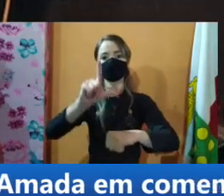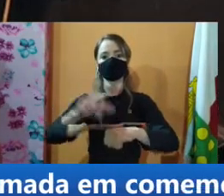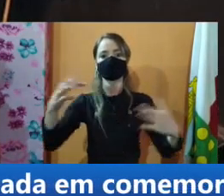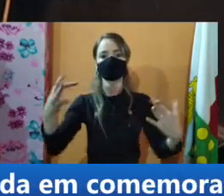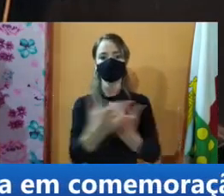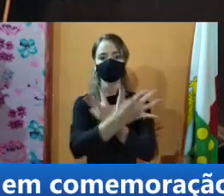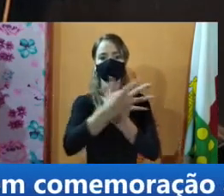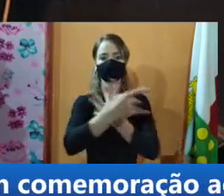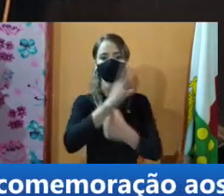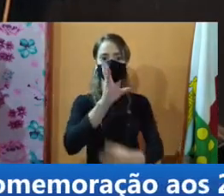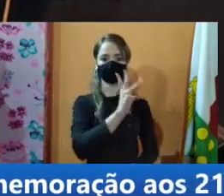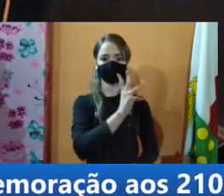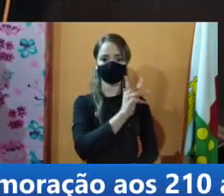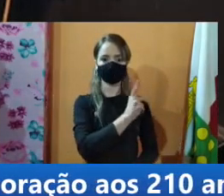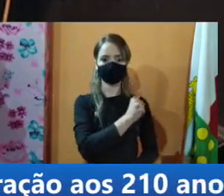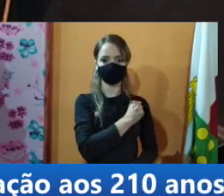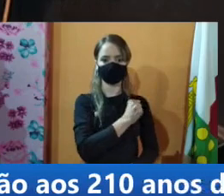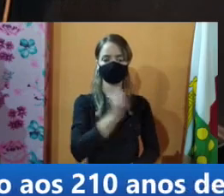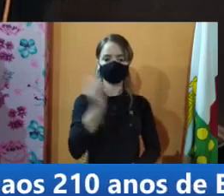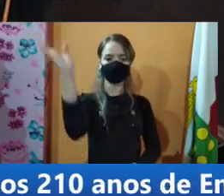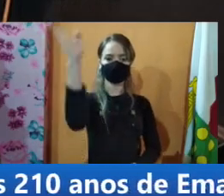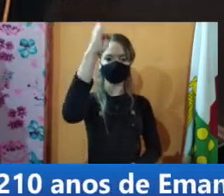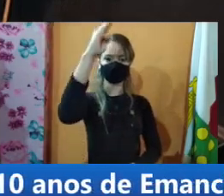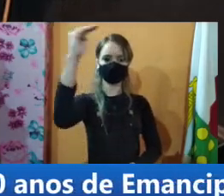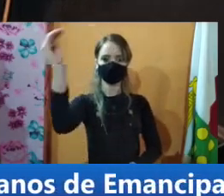Limoeiro, terra amada,